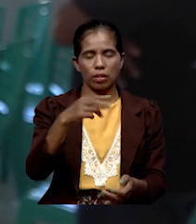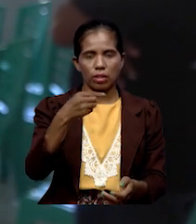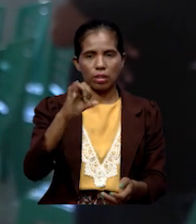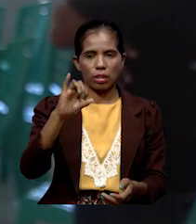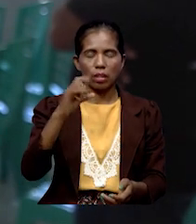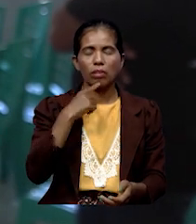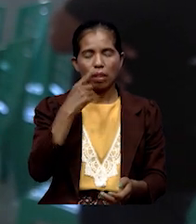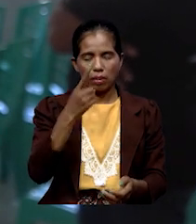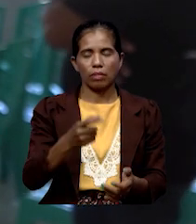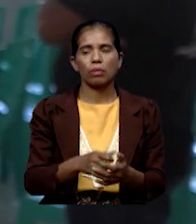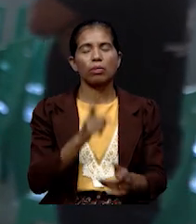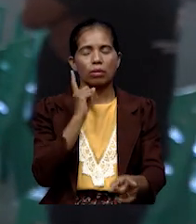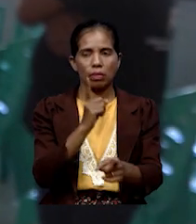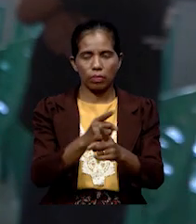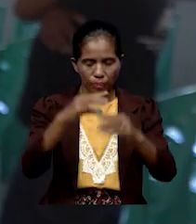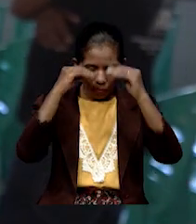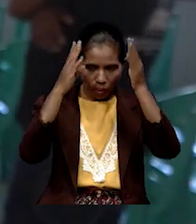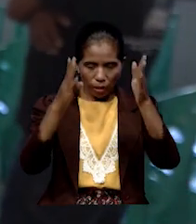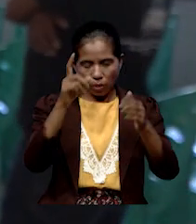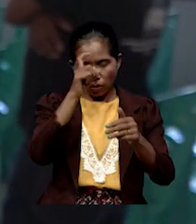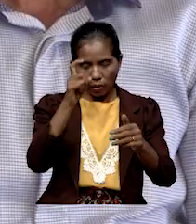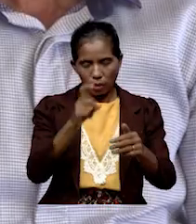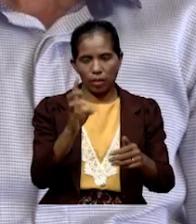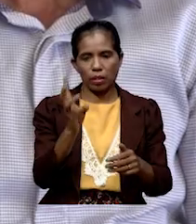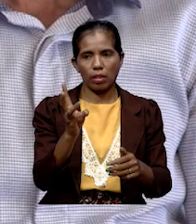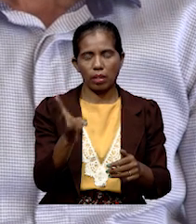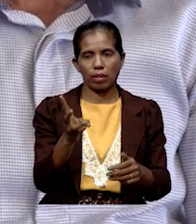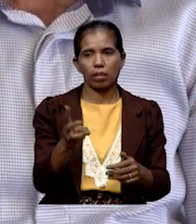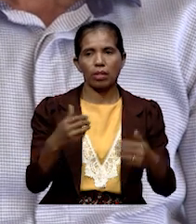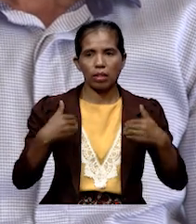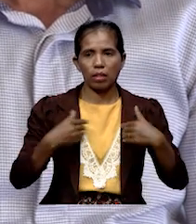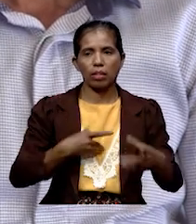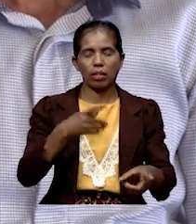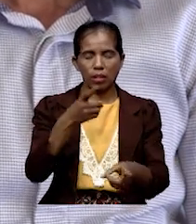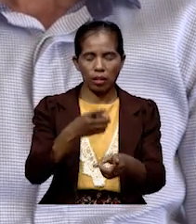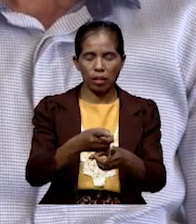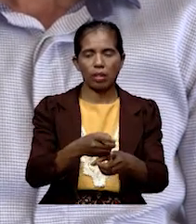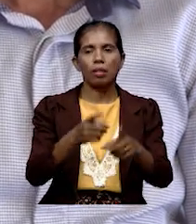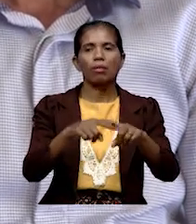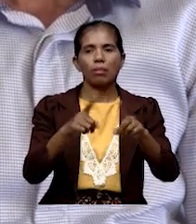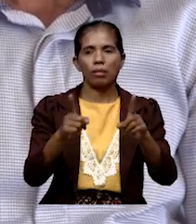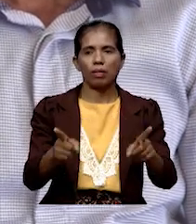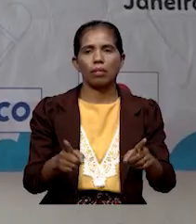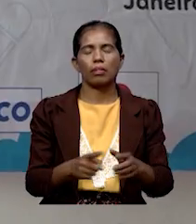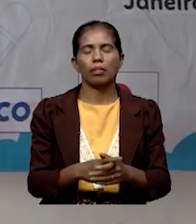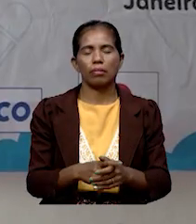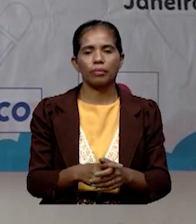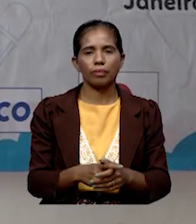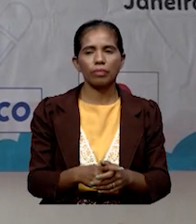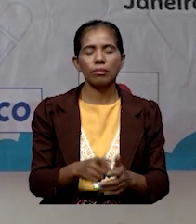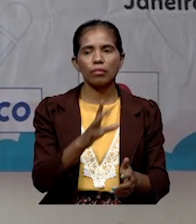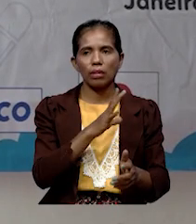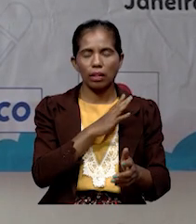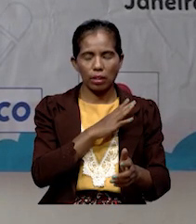Nahakatete, Turolos, professor com idade avançado e é direito à tua reforma, mas bem, dependemos da